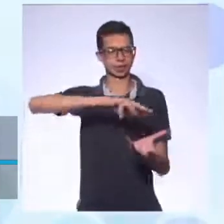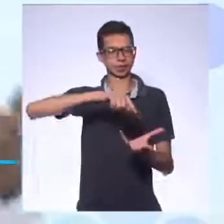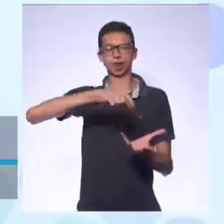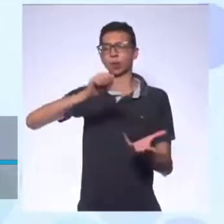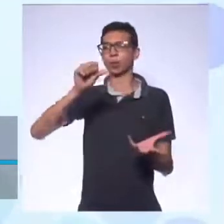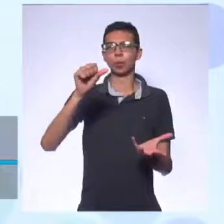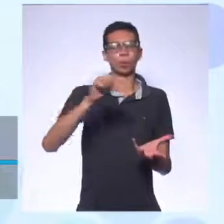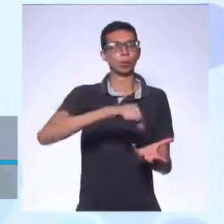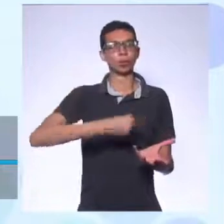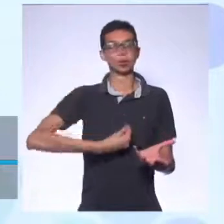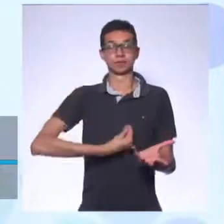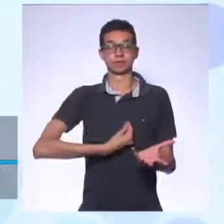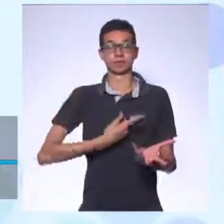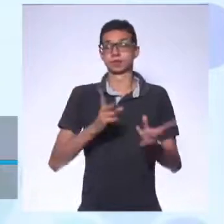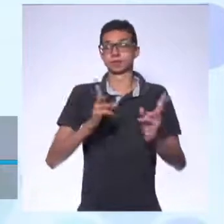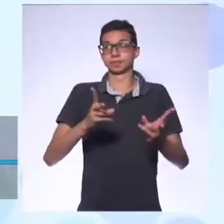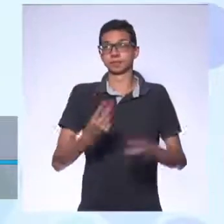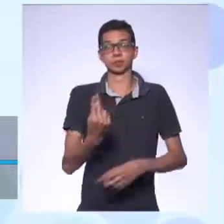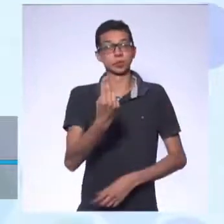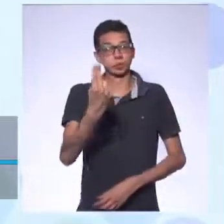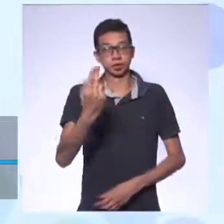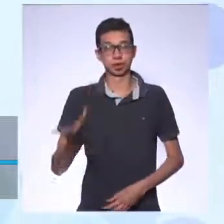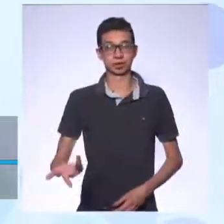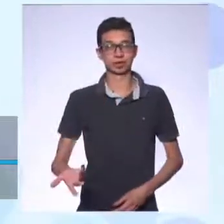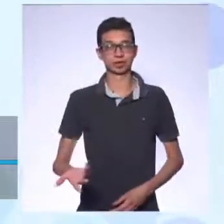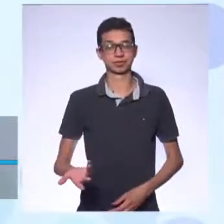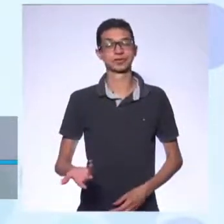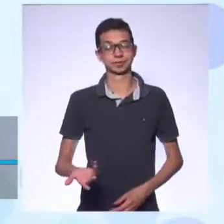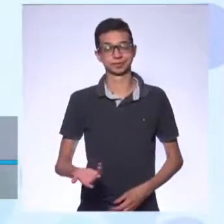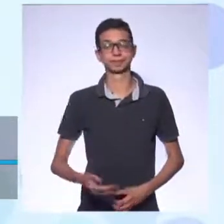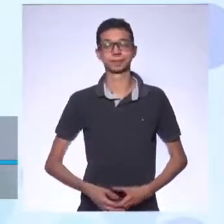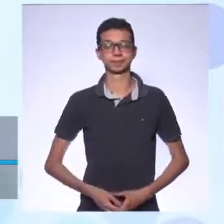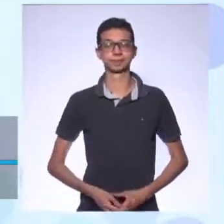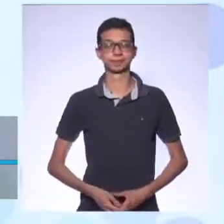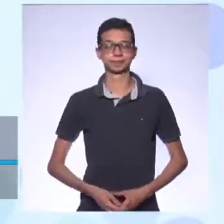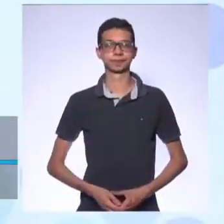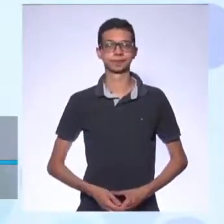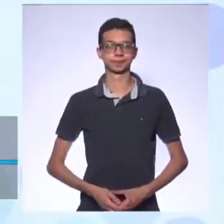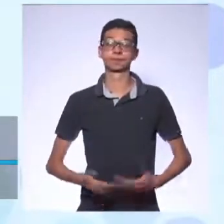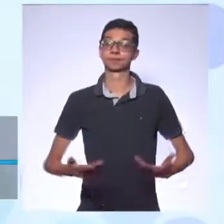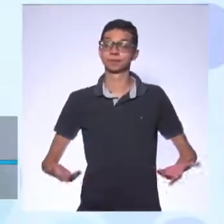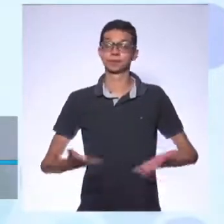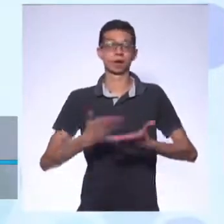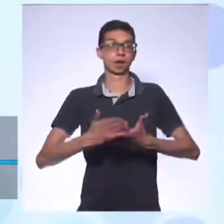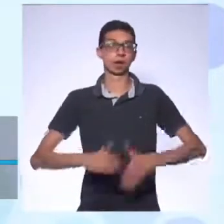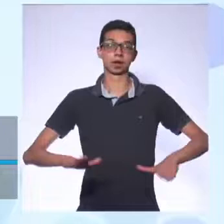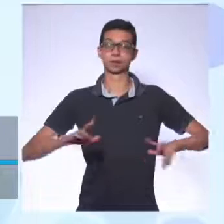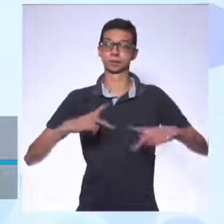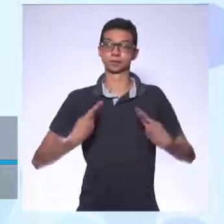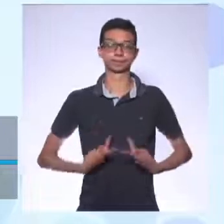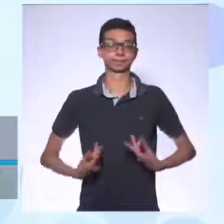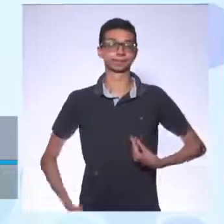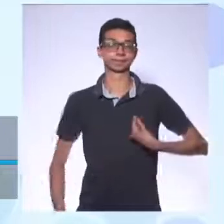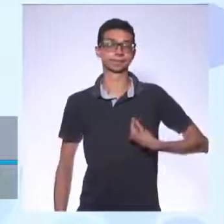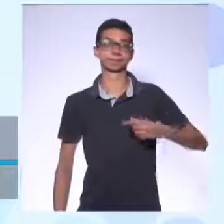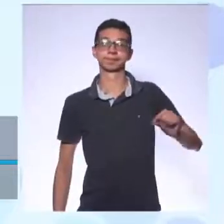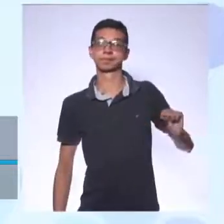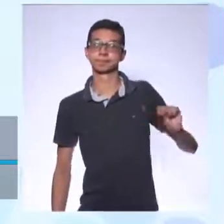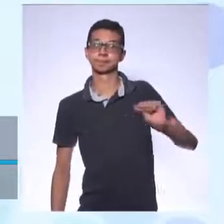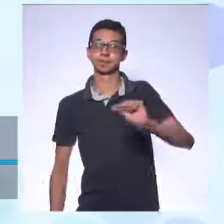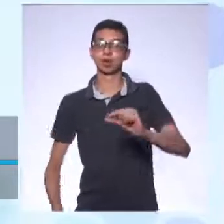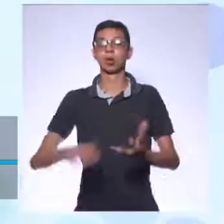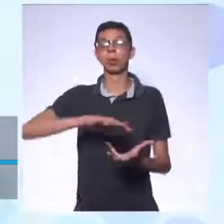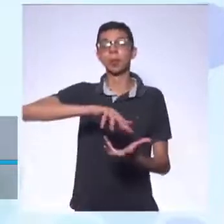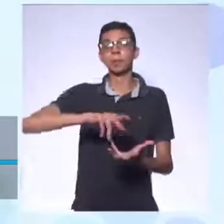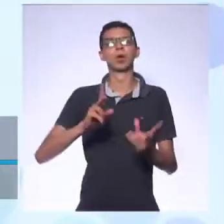não se sustente aqui, olha a sustentabilidade aí, não se sustente aqui, acabou para nós. O planeta vai continuar, ele volta